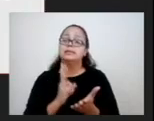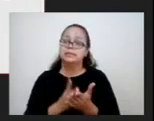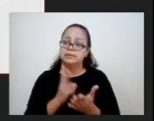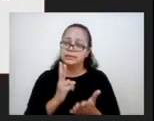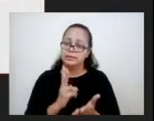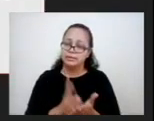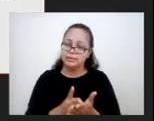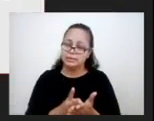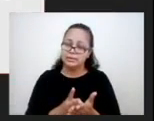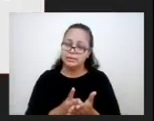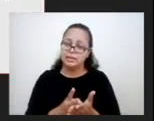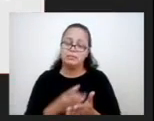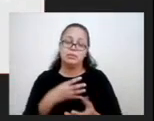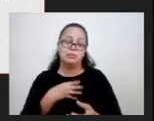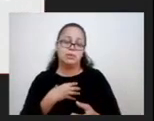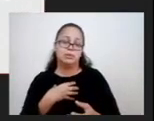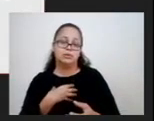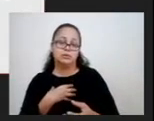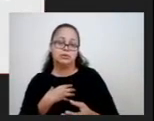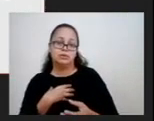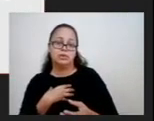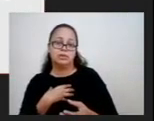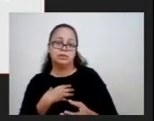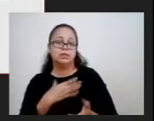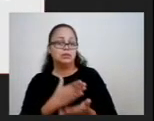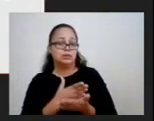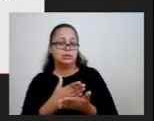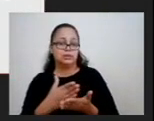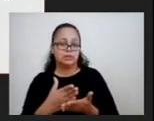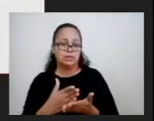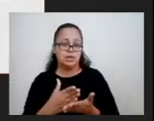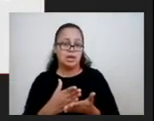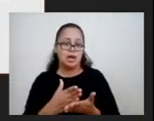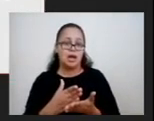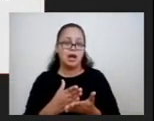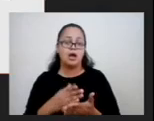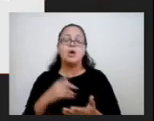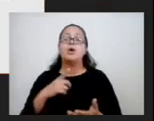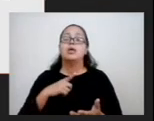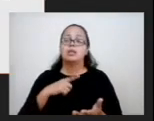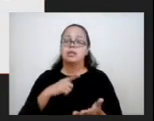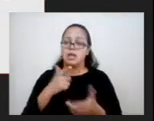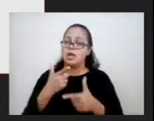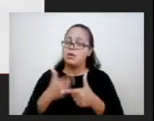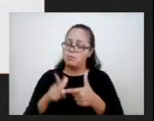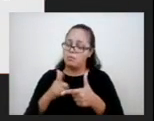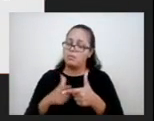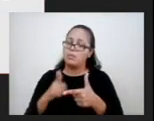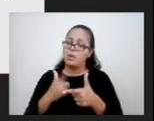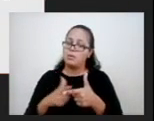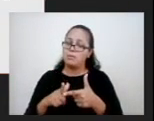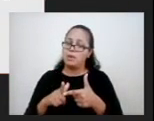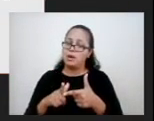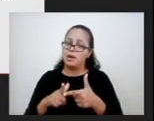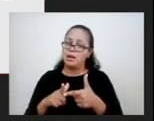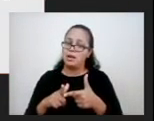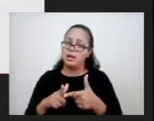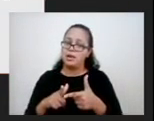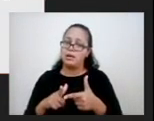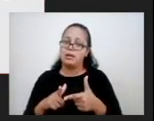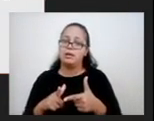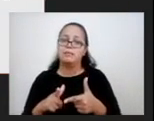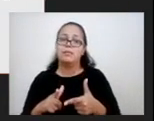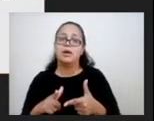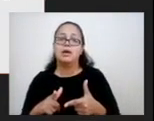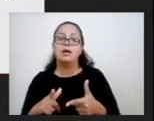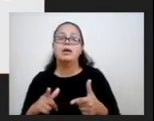uma situação inicial, tudo bem, surge um conflito, um problema, esse problema aumenta aquela complicação, chega o momento do clímax,